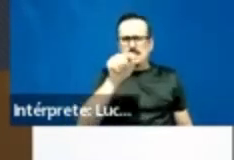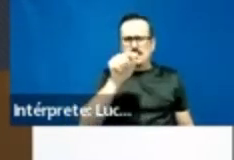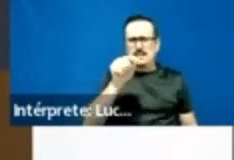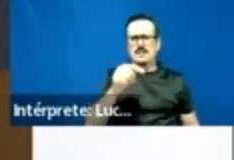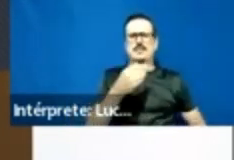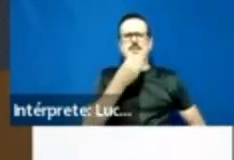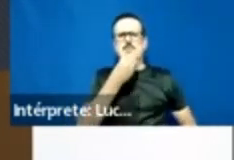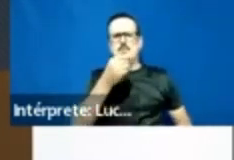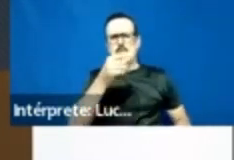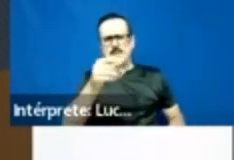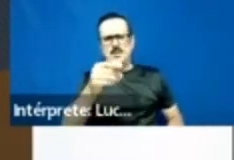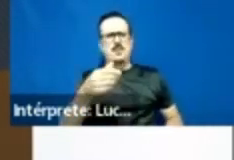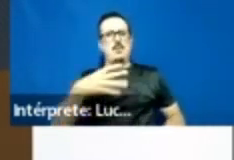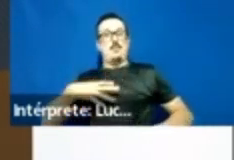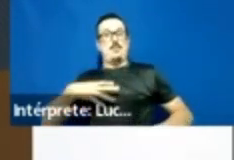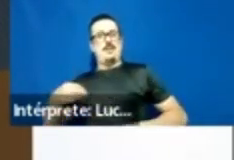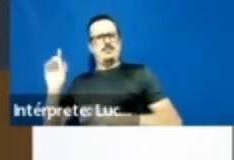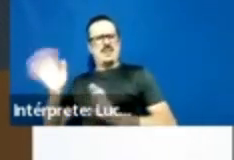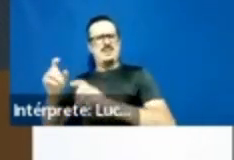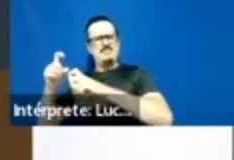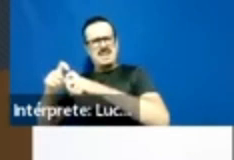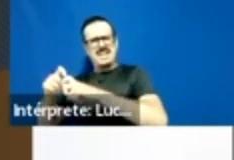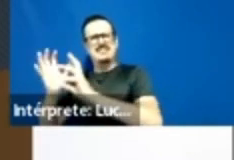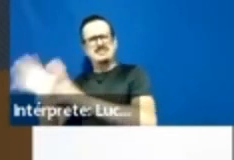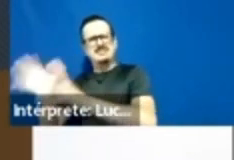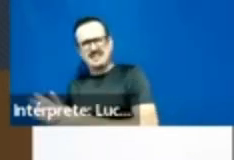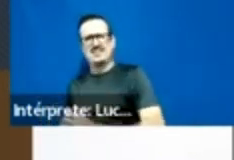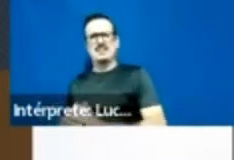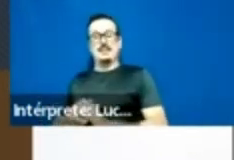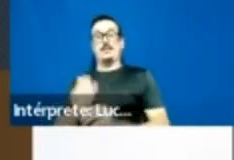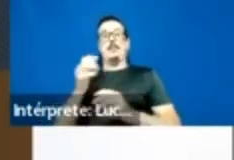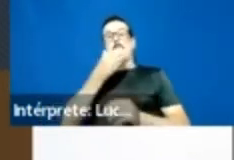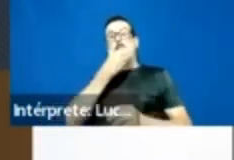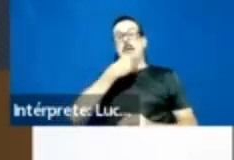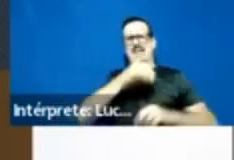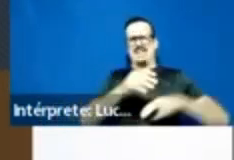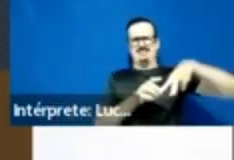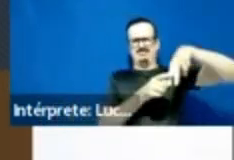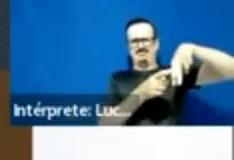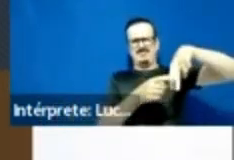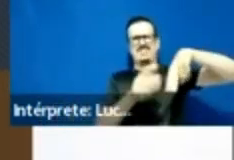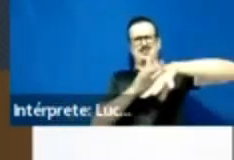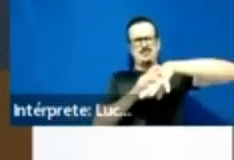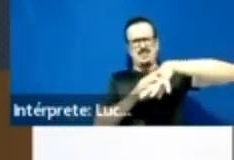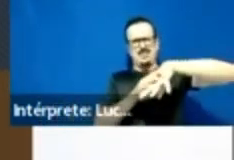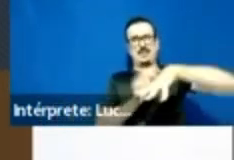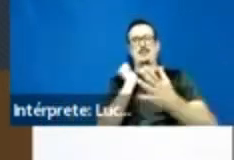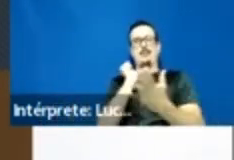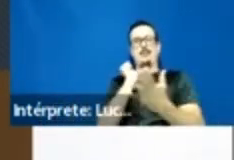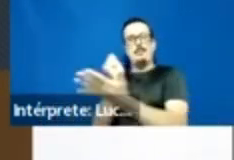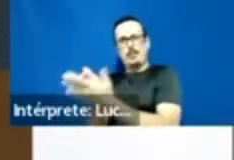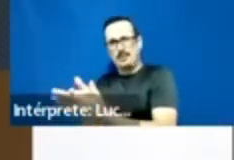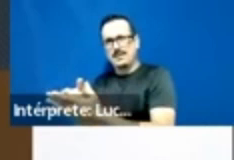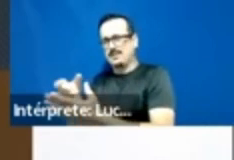ter um resultado aparente. O seu pai adquiriu a nossa tecnologia, começou a tomar água tratada magneticamente, fazer